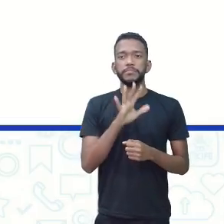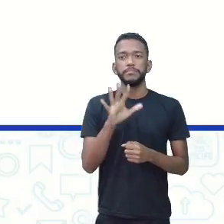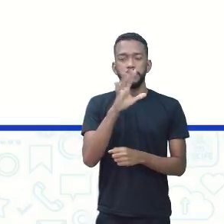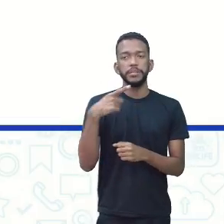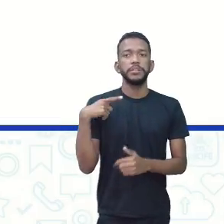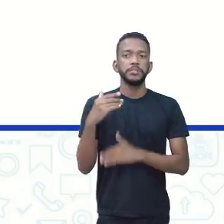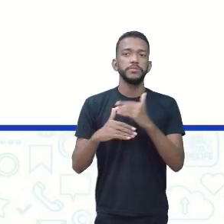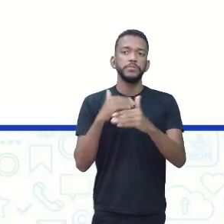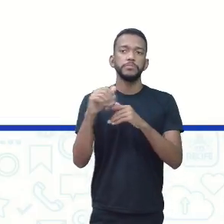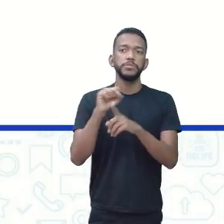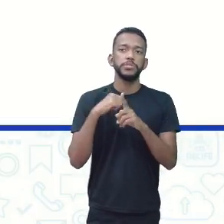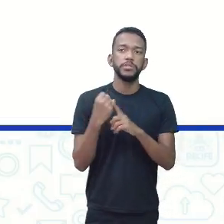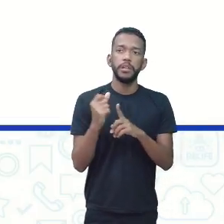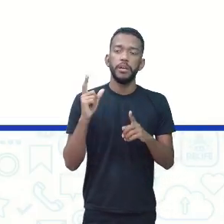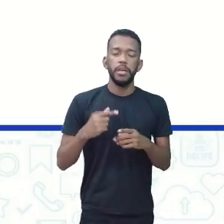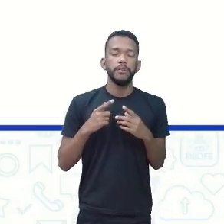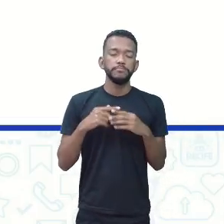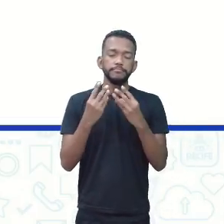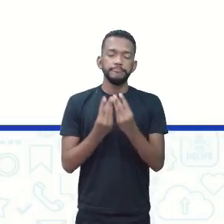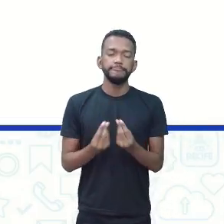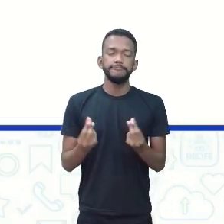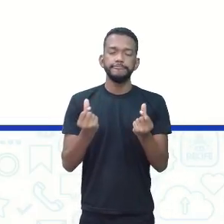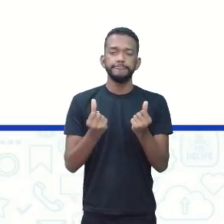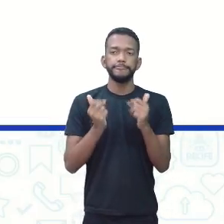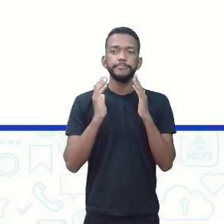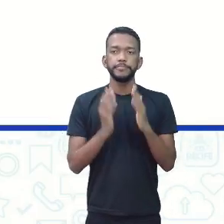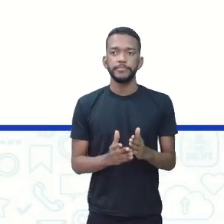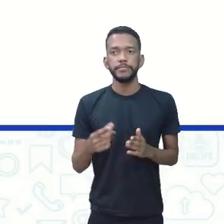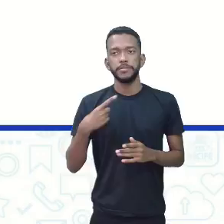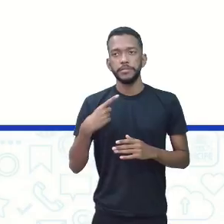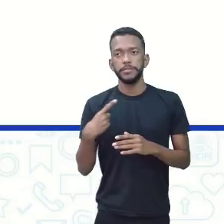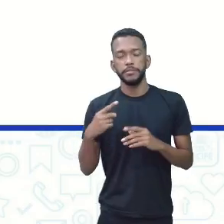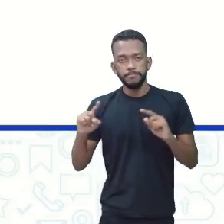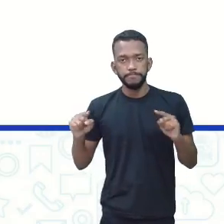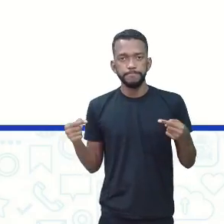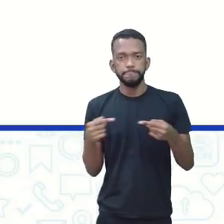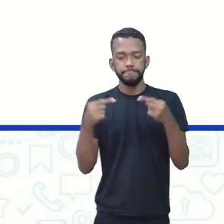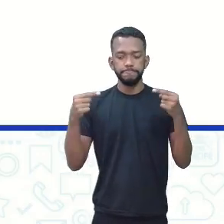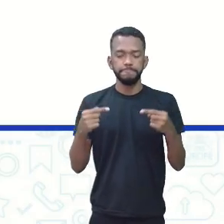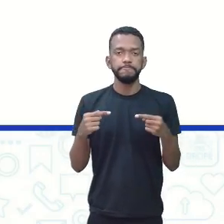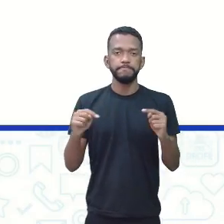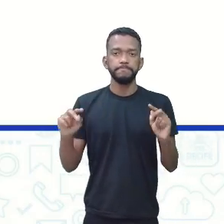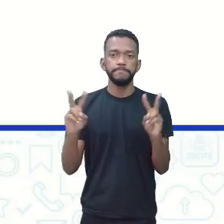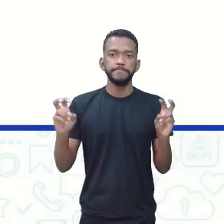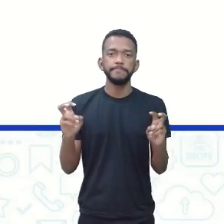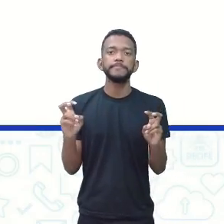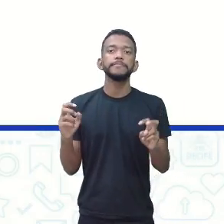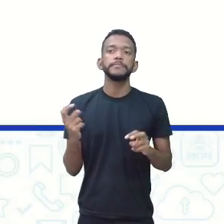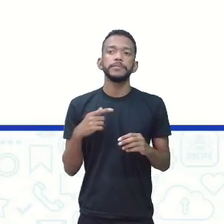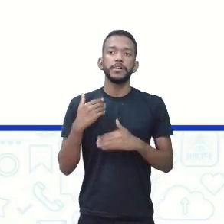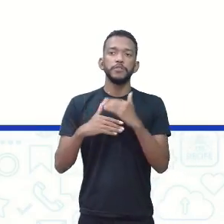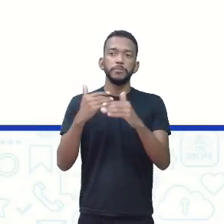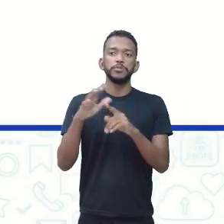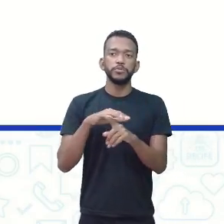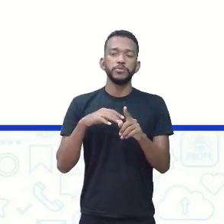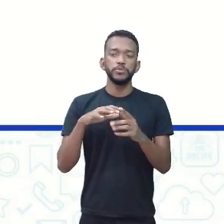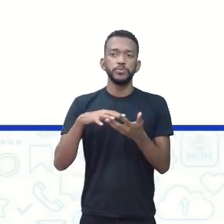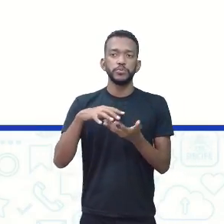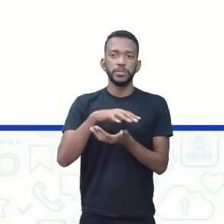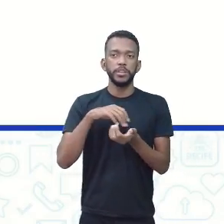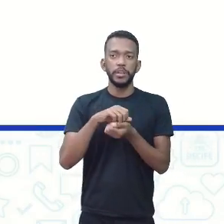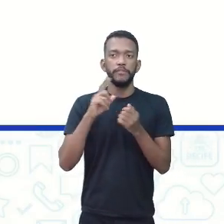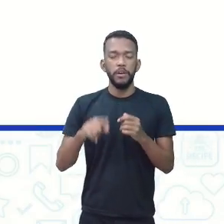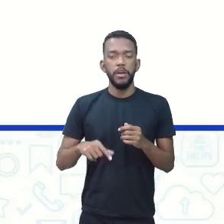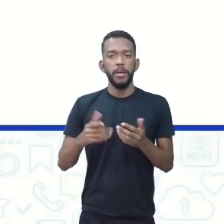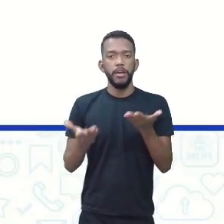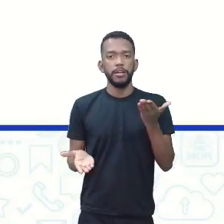desenvolvimento sustentável é a essência, né? O ponto-chave desse desenvolvimento sustentável é esse